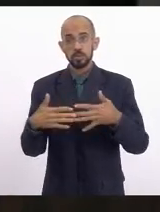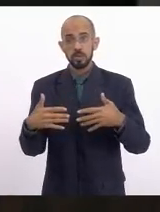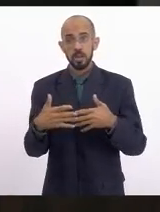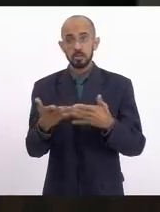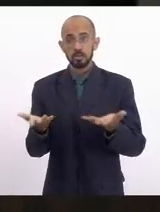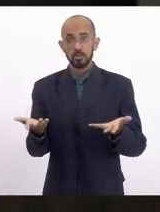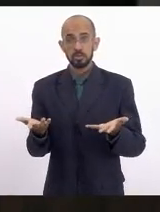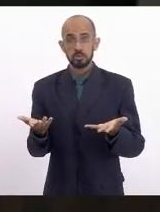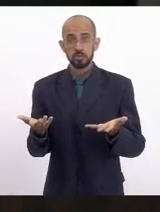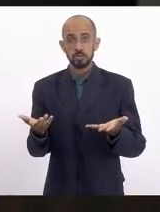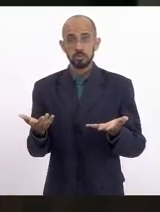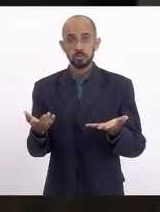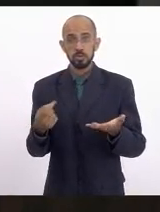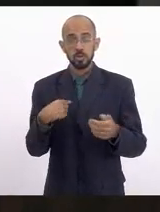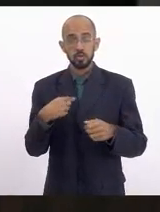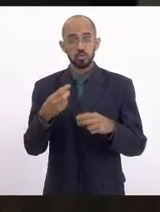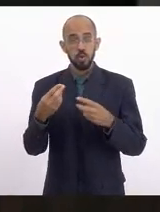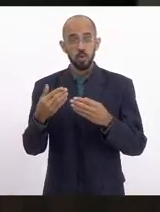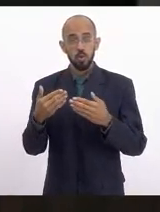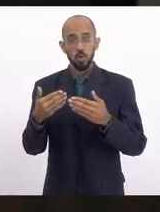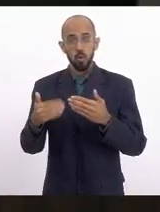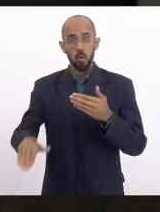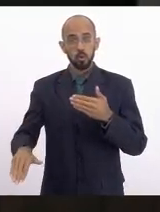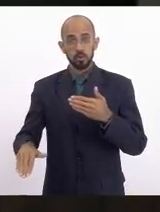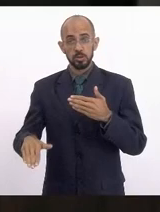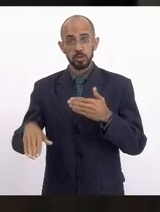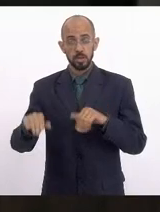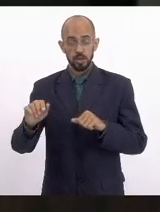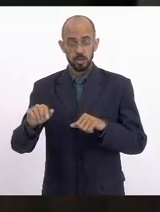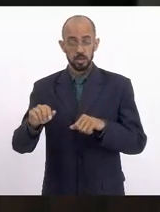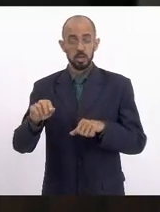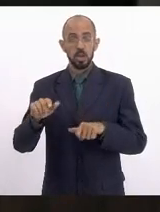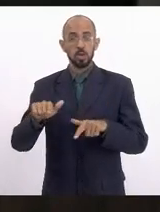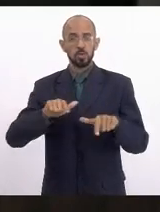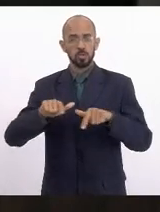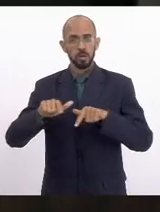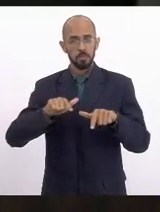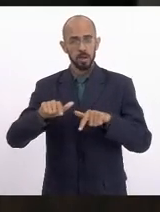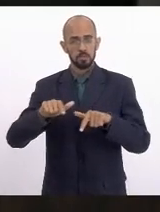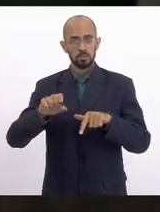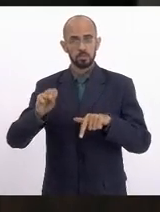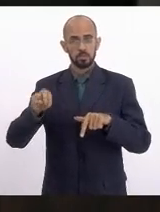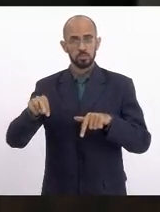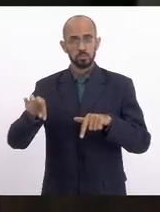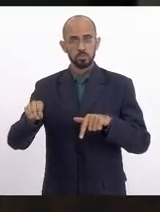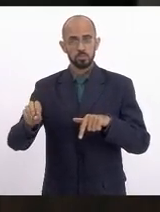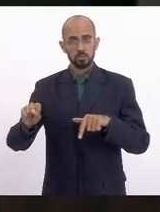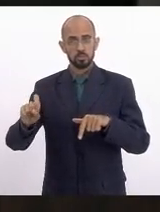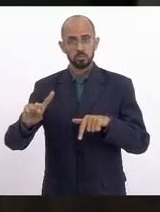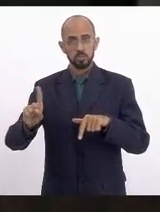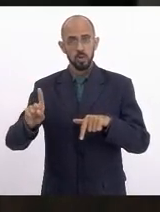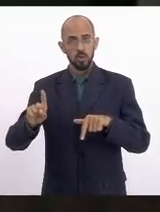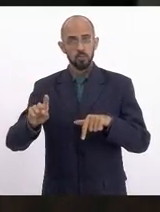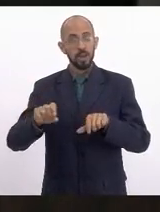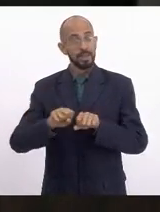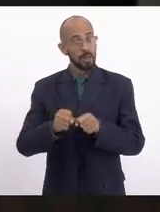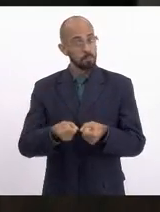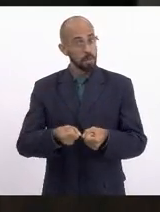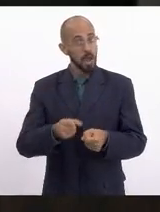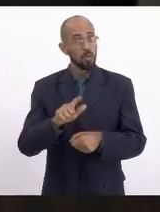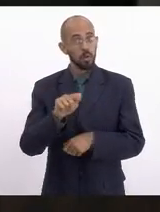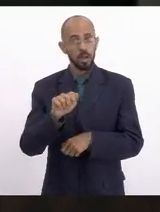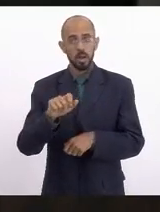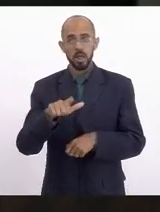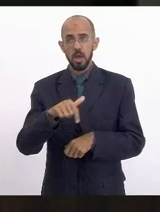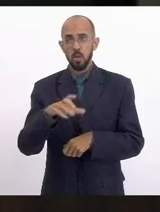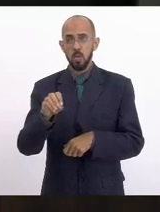encostamos defendendo eu não sou contra a concessão do Santos Dumont da forma que está sendo conduzida vai quebrar o Galeão numa resolver o problema